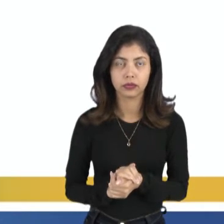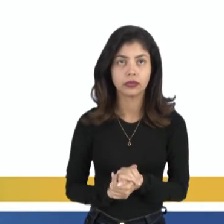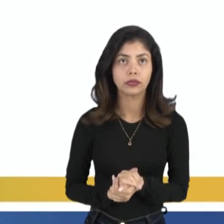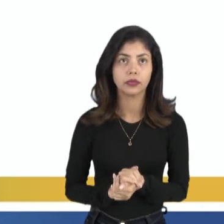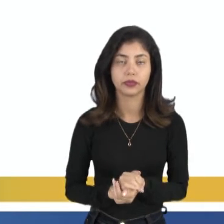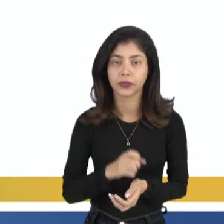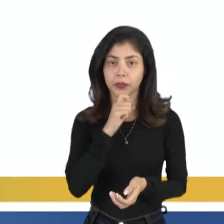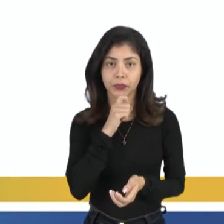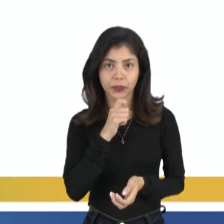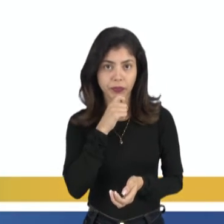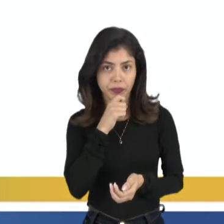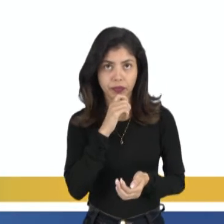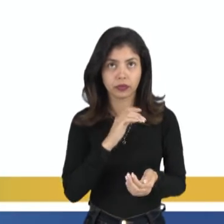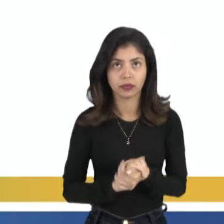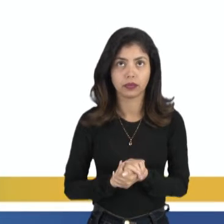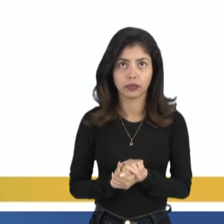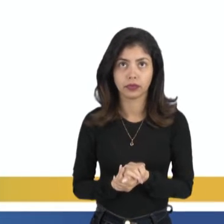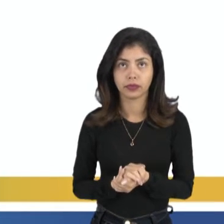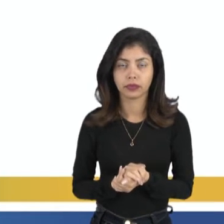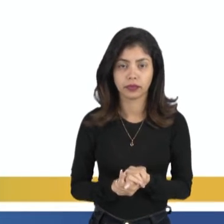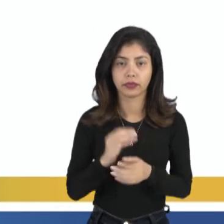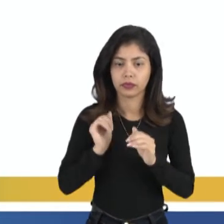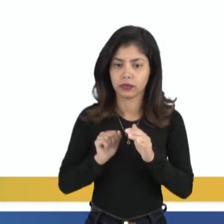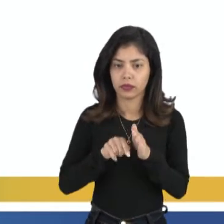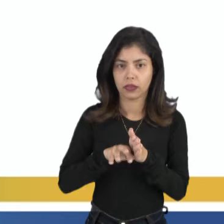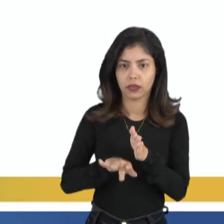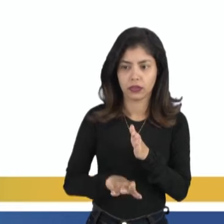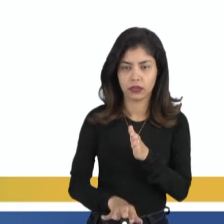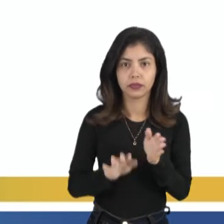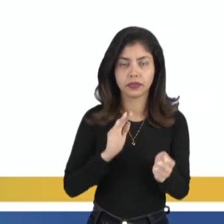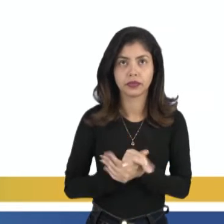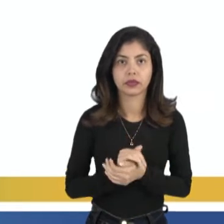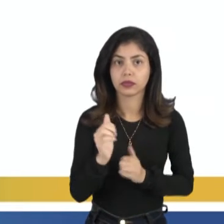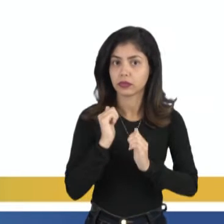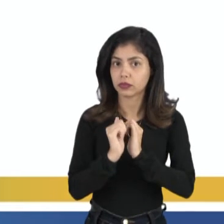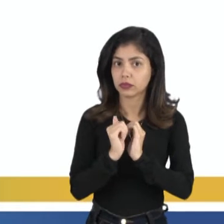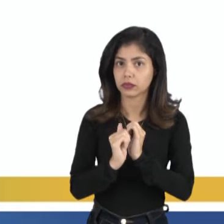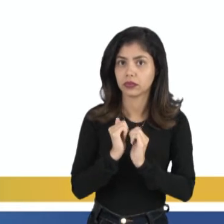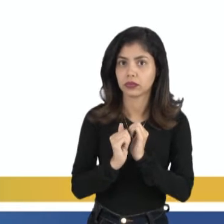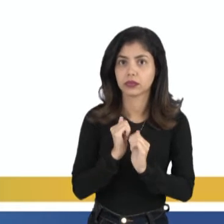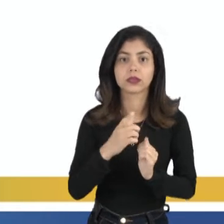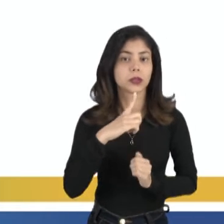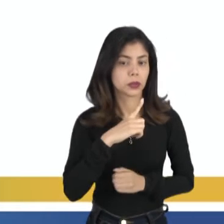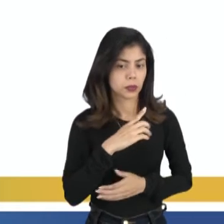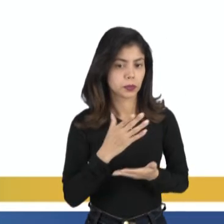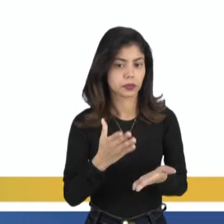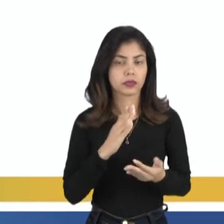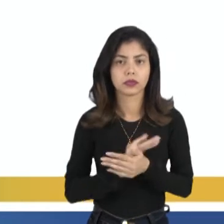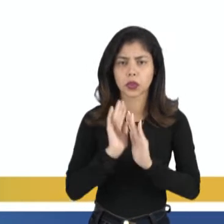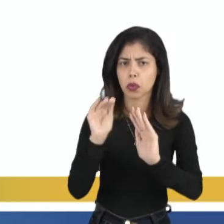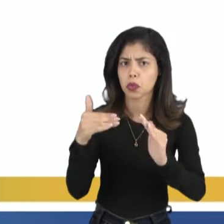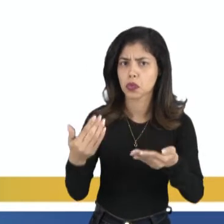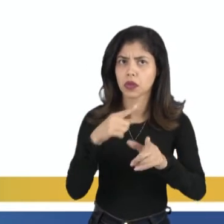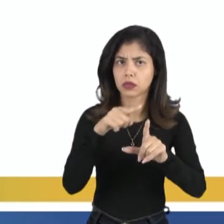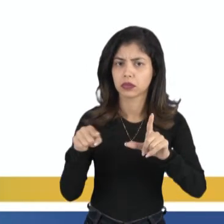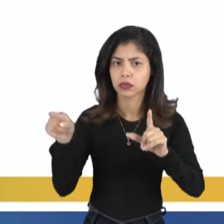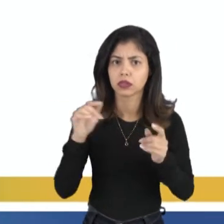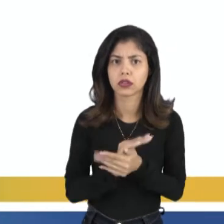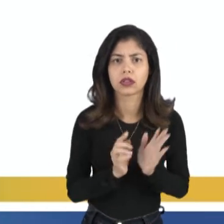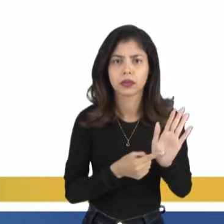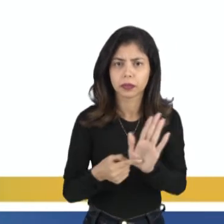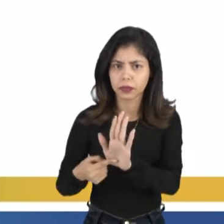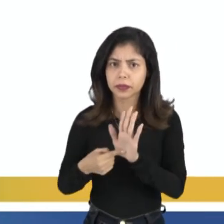gelo desprende-se de uma geleira e desce num plano inclinado com atrito. Então tem um atrito aí. Qual diagrama